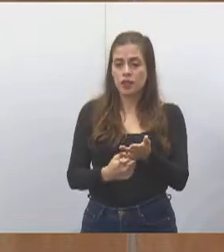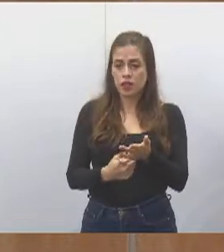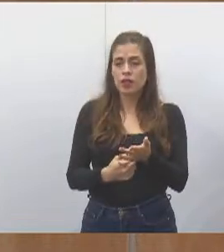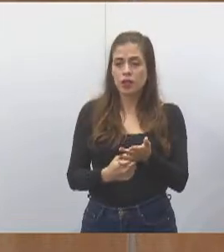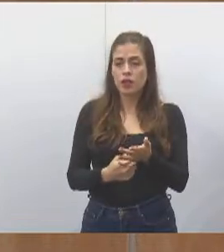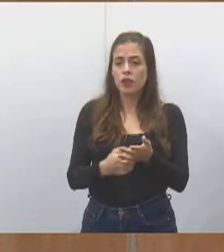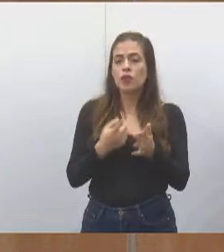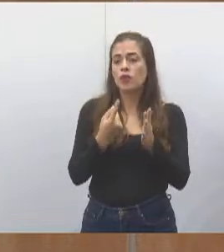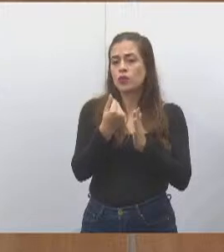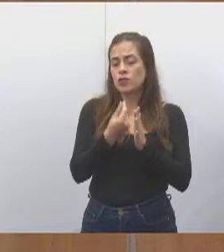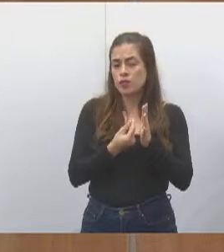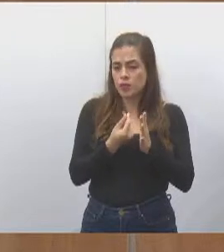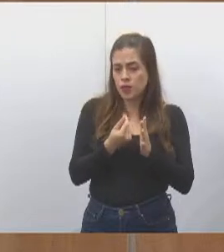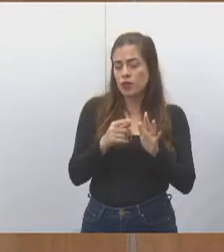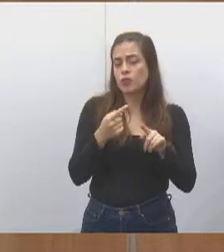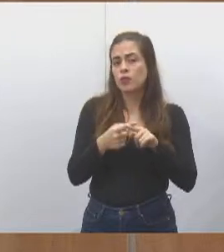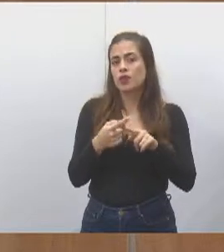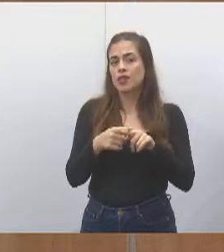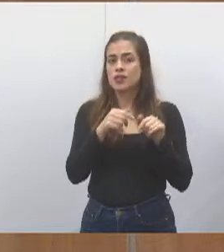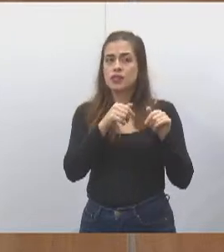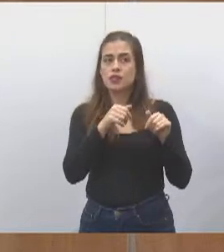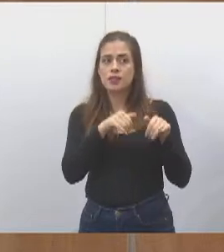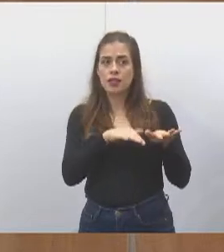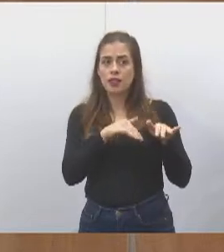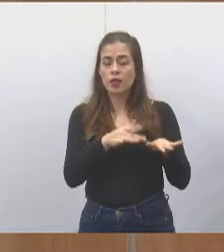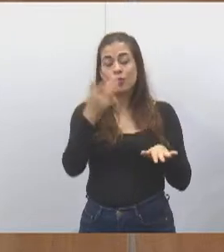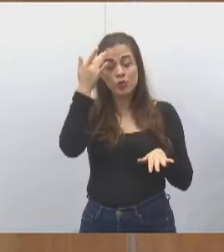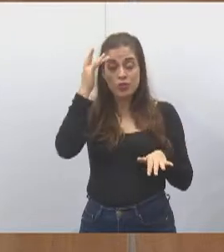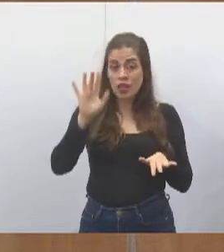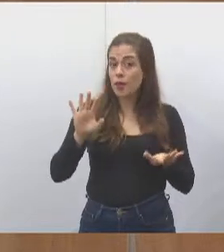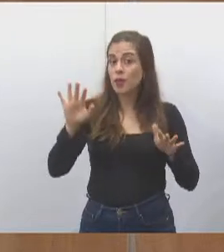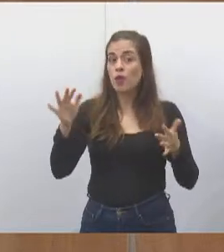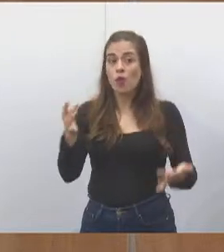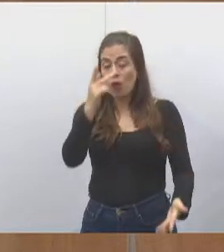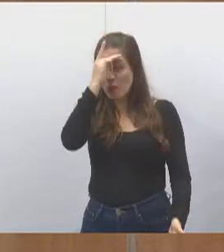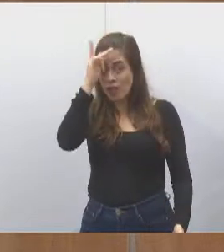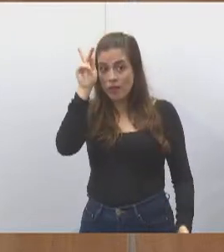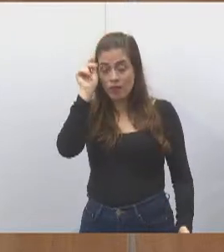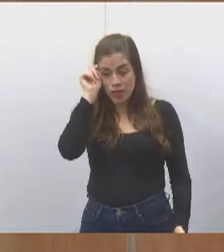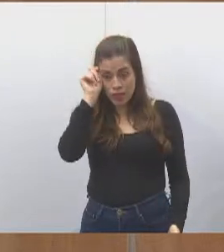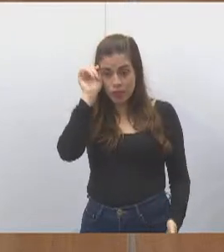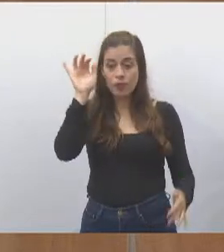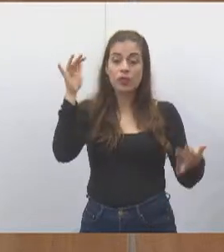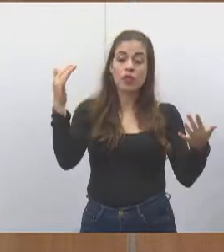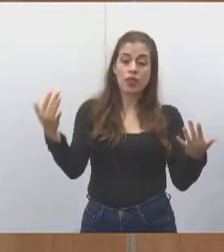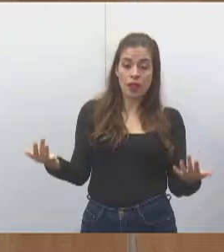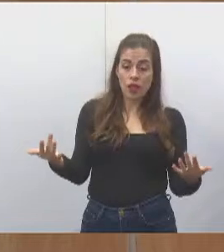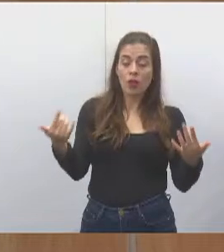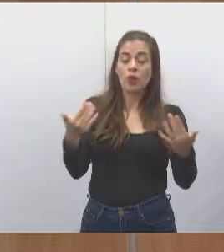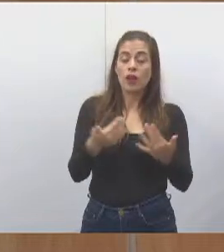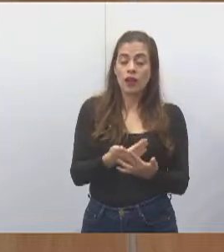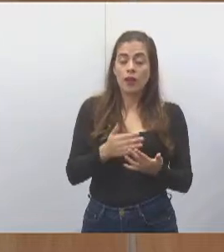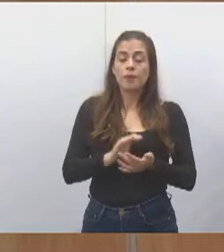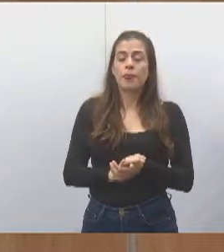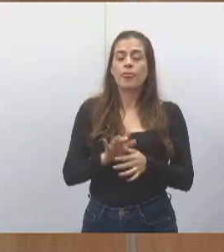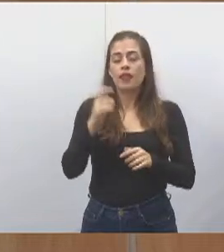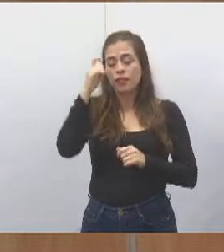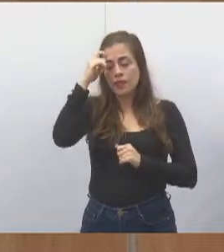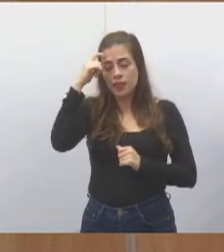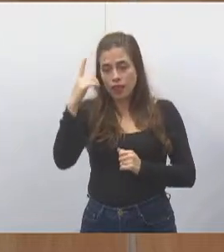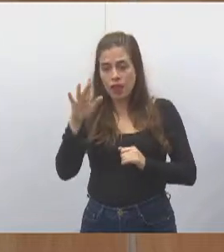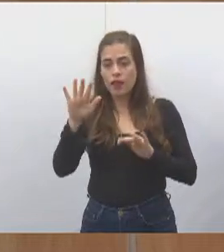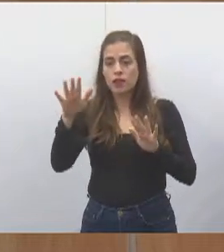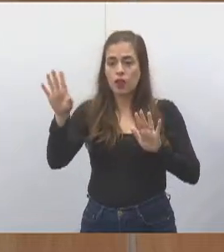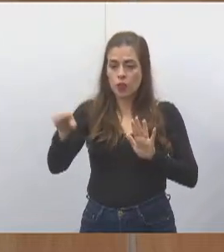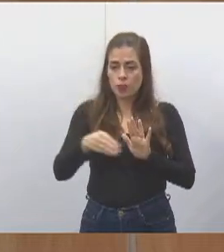gente não saberia qual seria ele, E acho que não caberia. Eu acho que agora, a partir desse momento, se for a ideia,